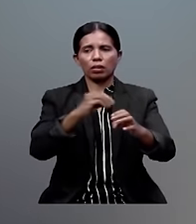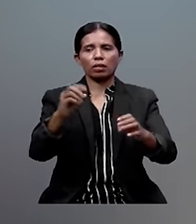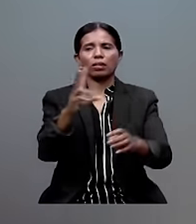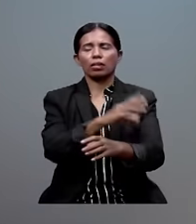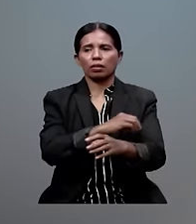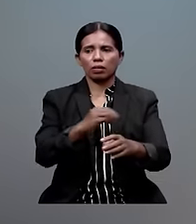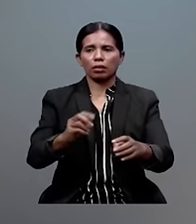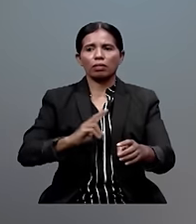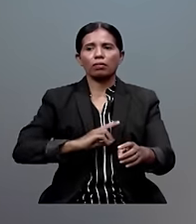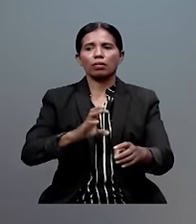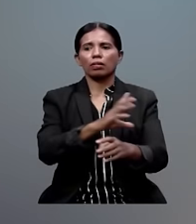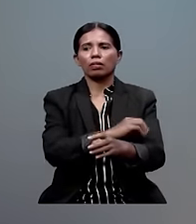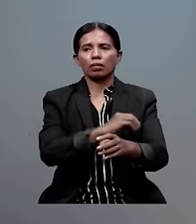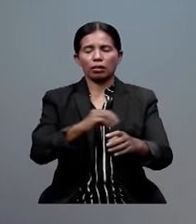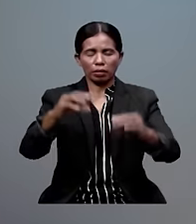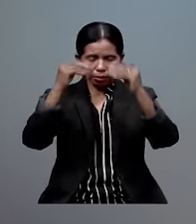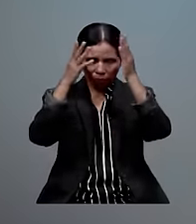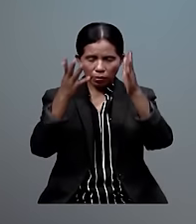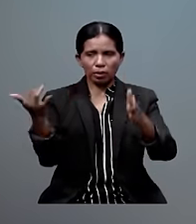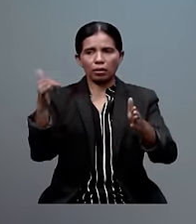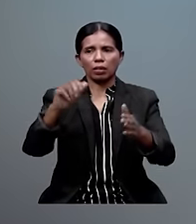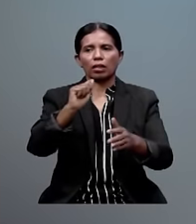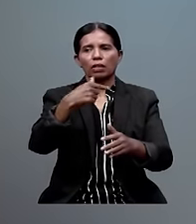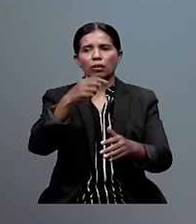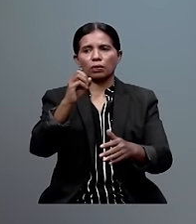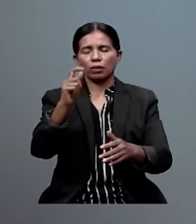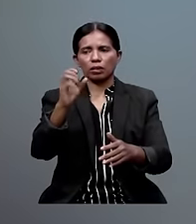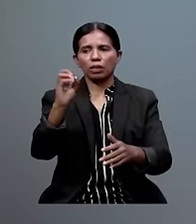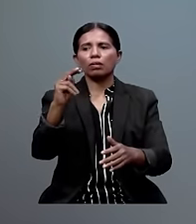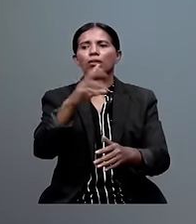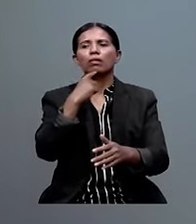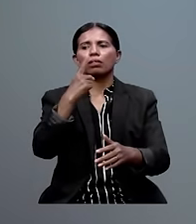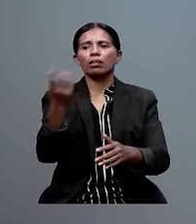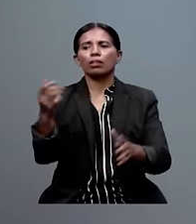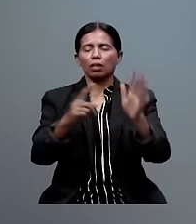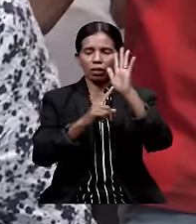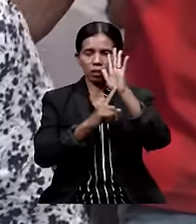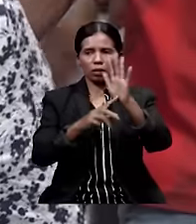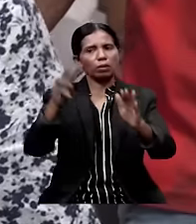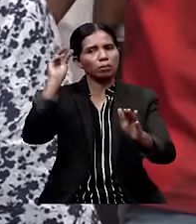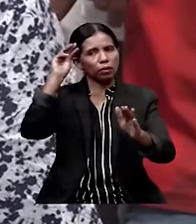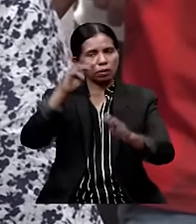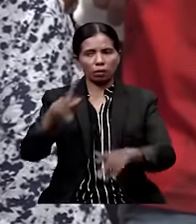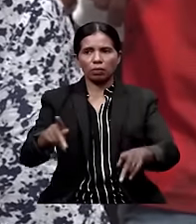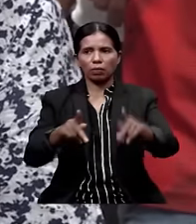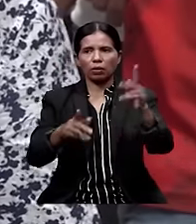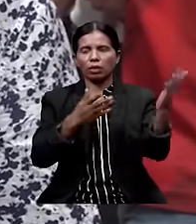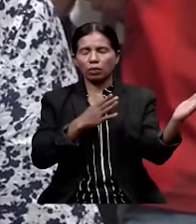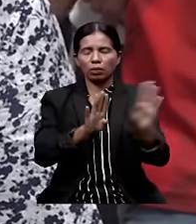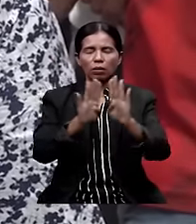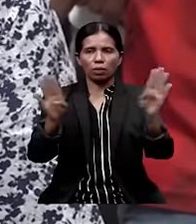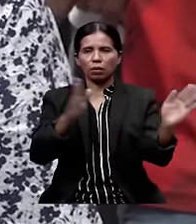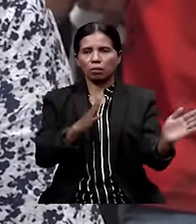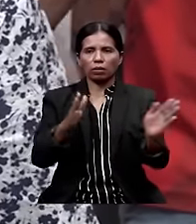de Li, porta-voz professor contratado Agostinho da Costa Ateten, se retou queixa para o Ministério Público, ato louco processo